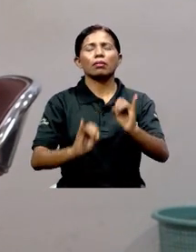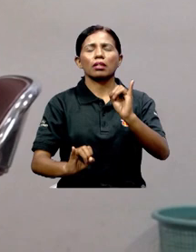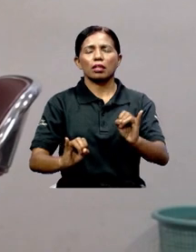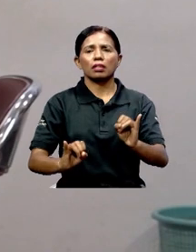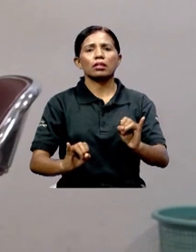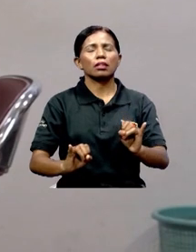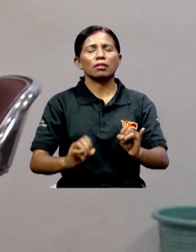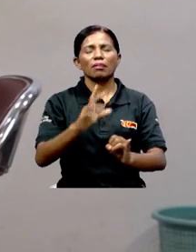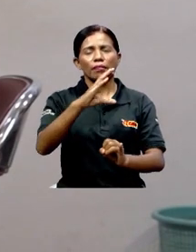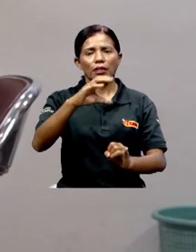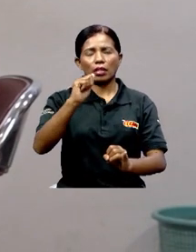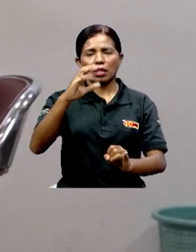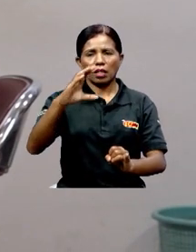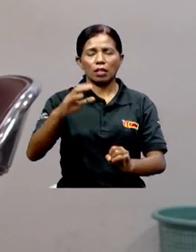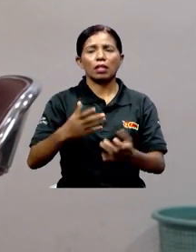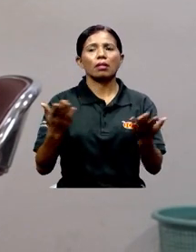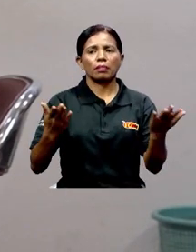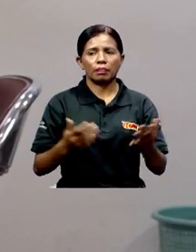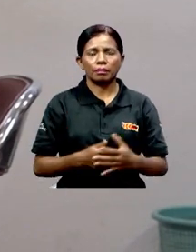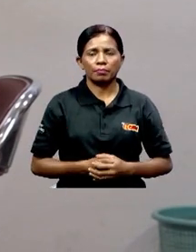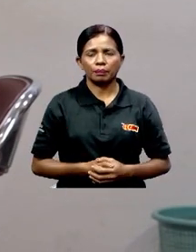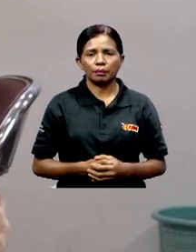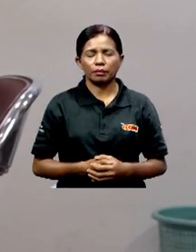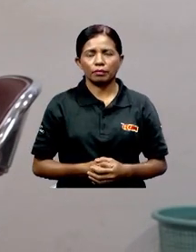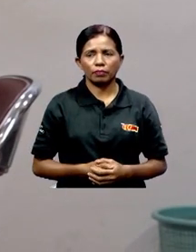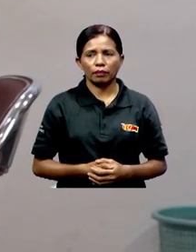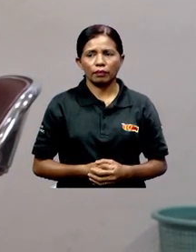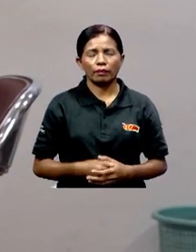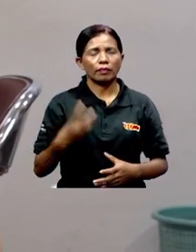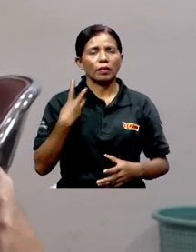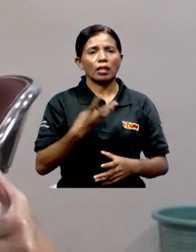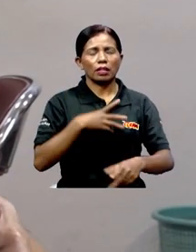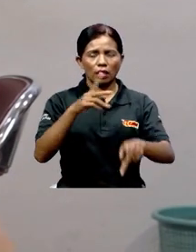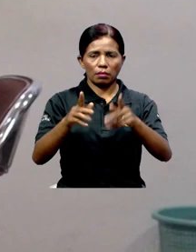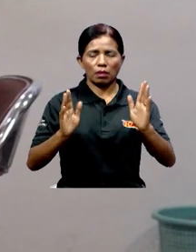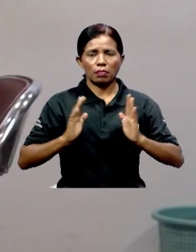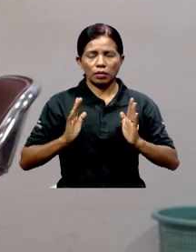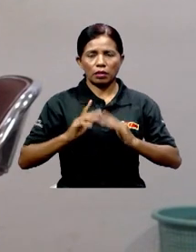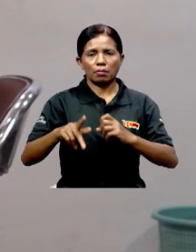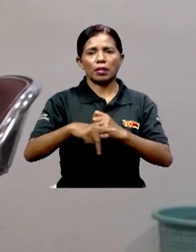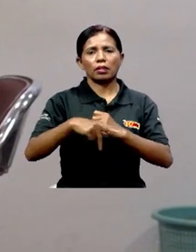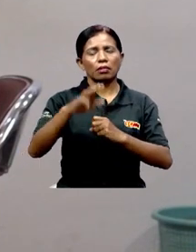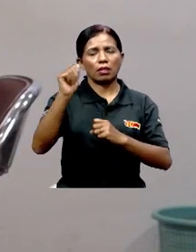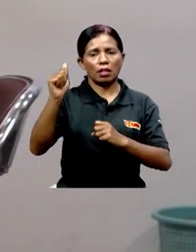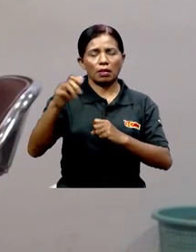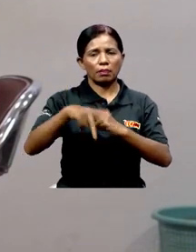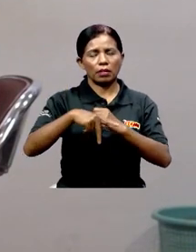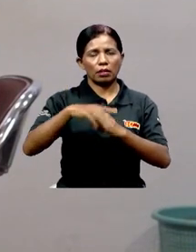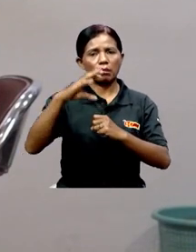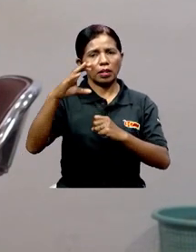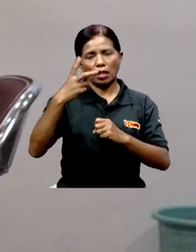é? Neutralidade cair nem ainda. Então, vai ter que votar se vai ser partido A, partido B, partido C, harena